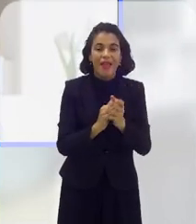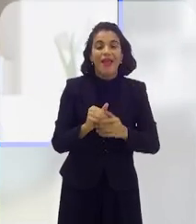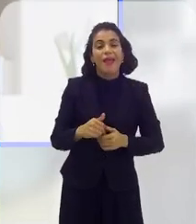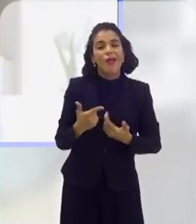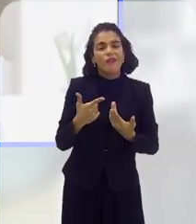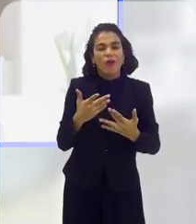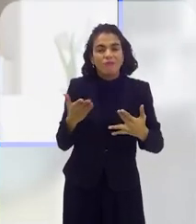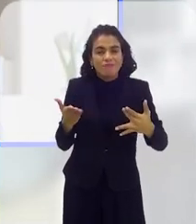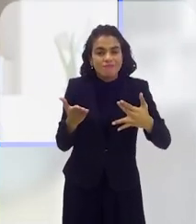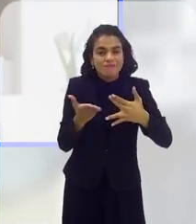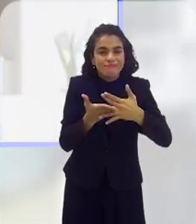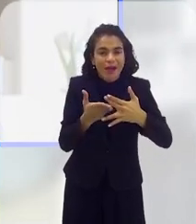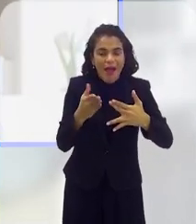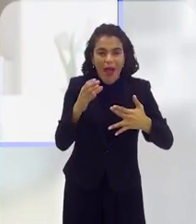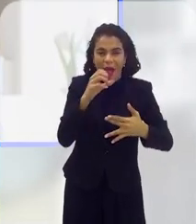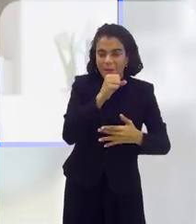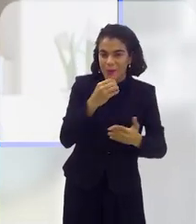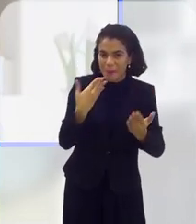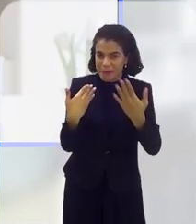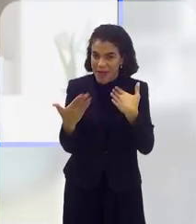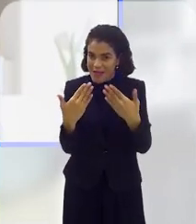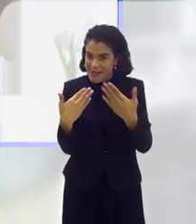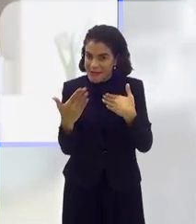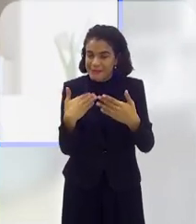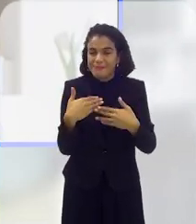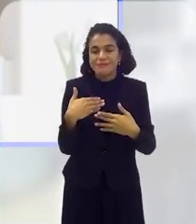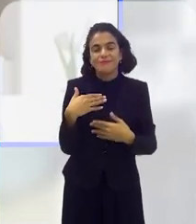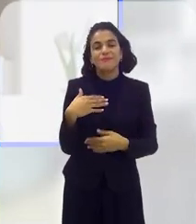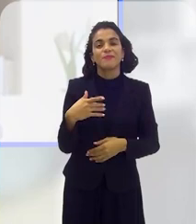Parabéns. Eu vou interromper esse nosso